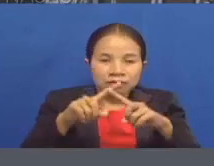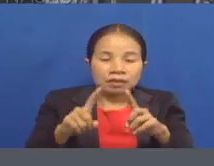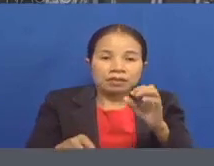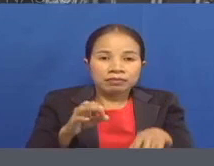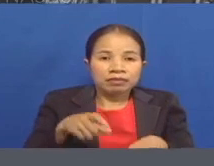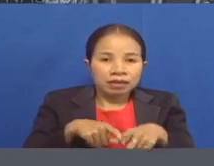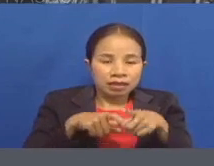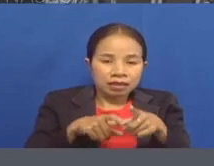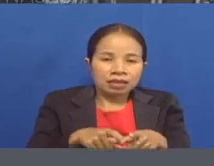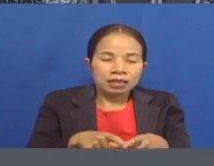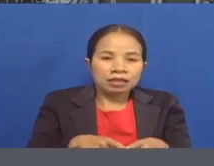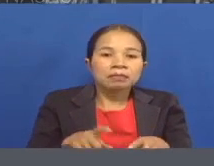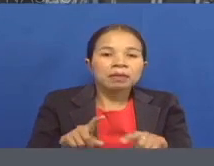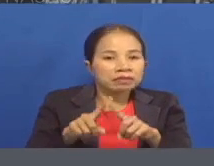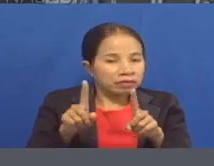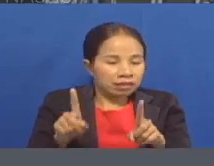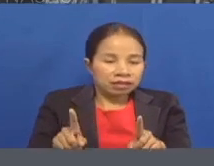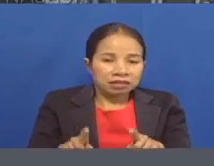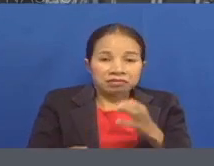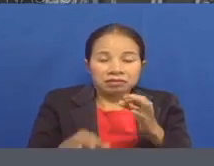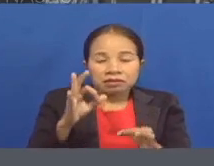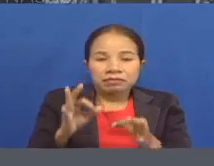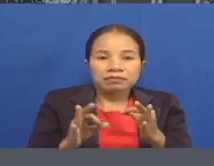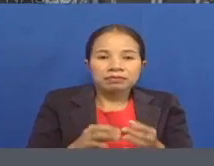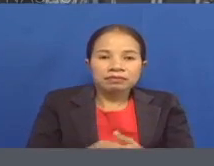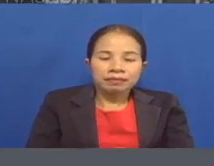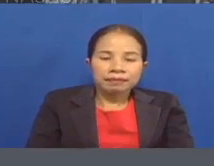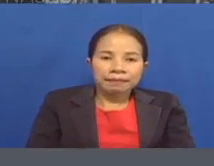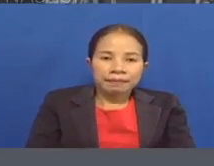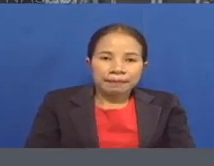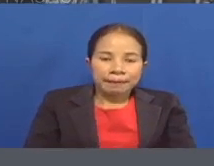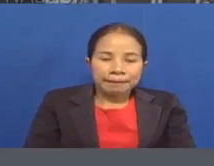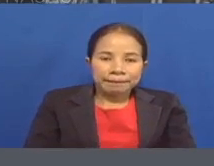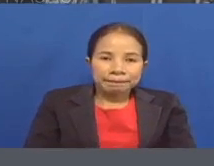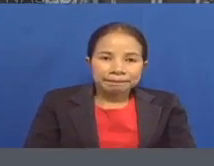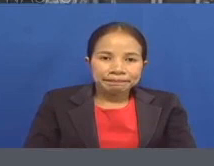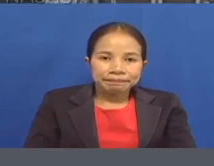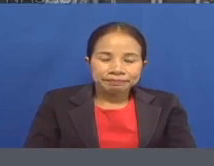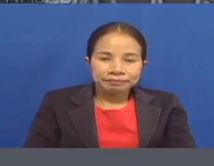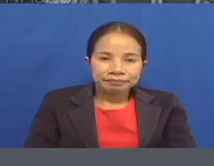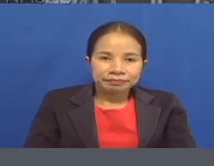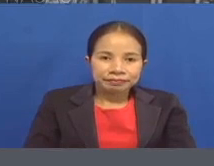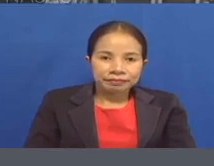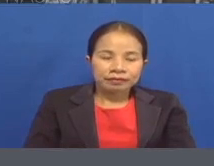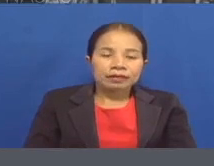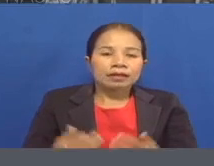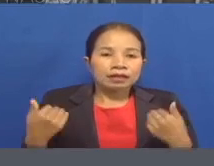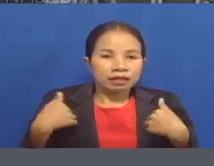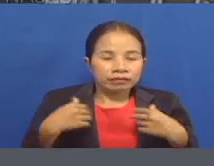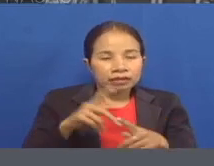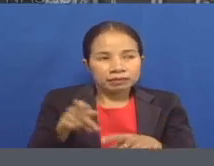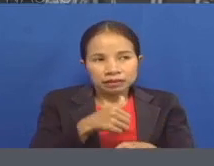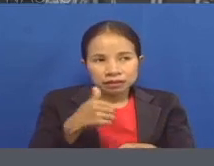halai ona ba, buat o ensino que fali, né? Depende ona, kataka, se, iha, é uma